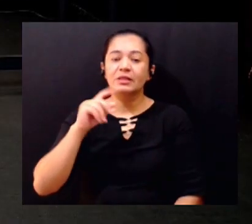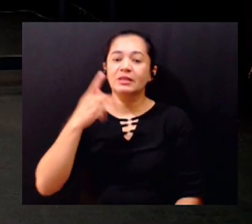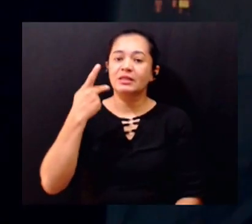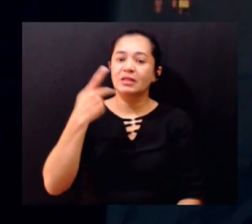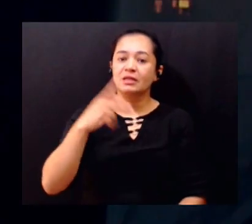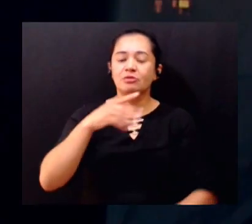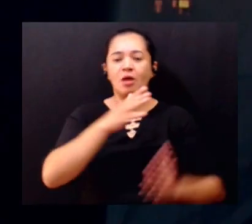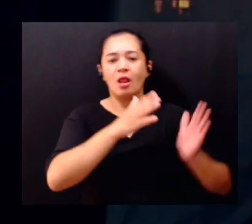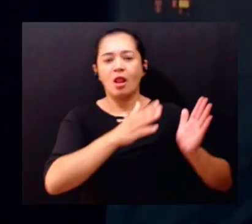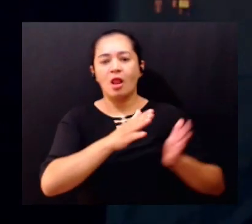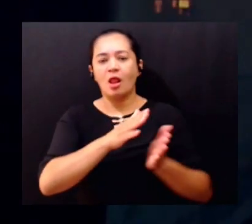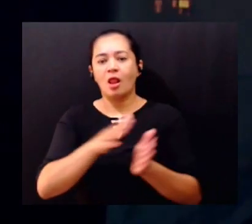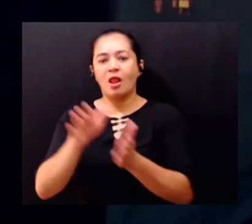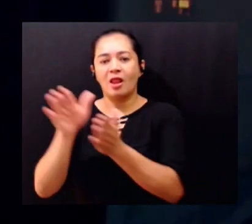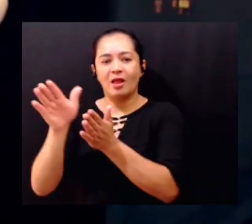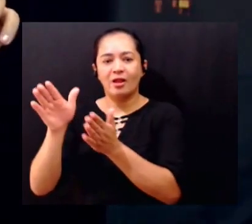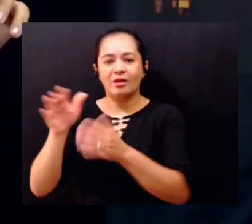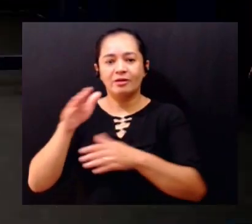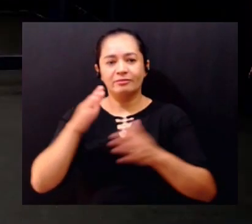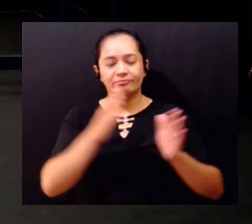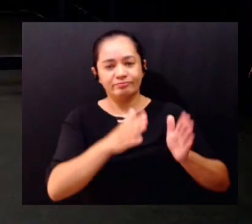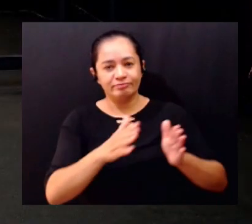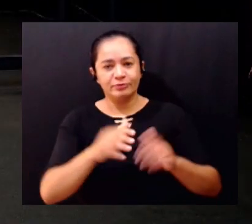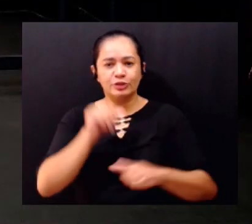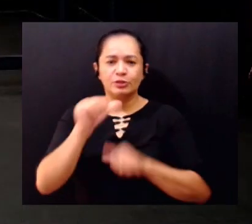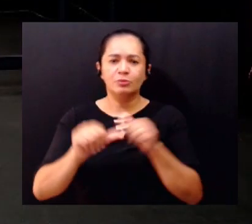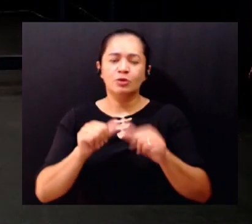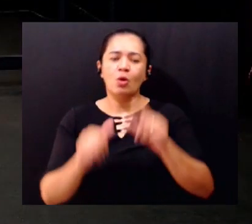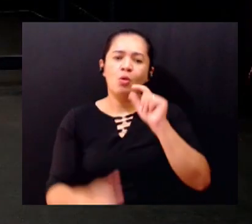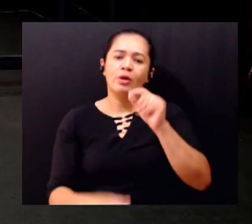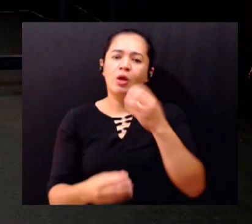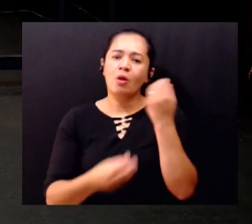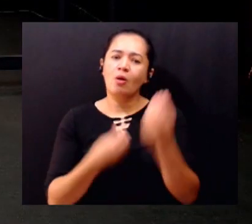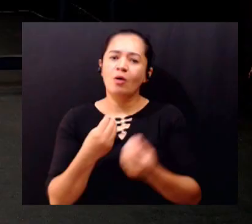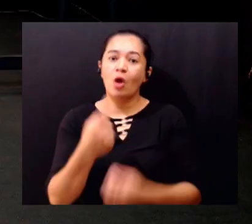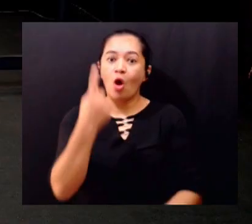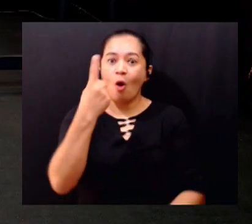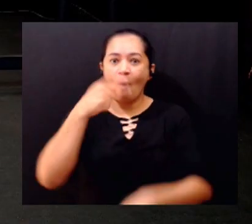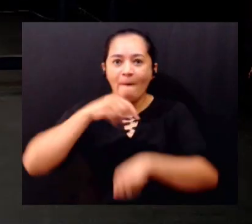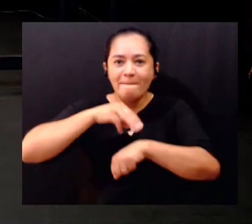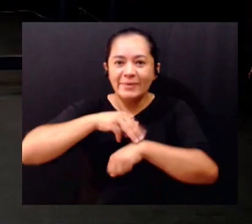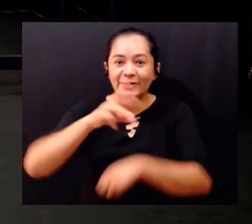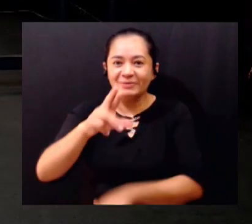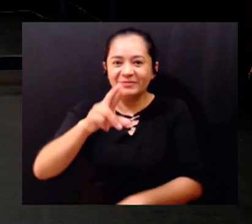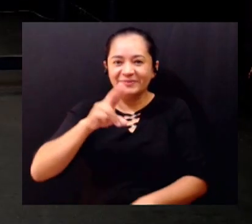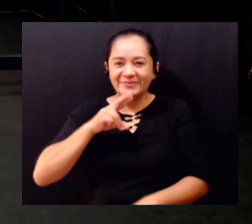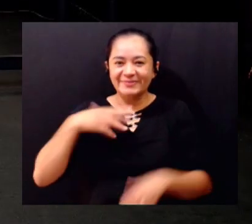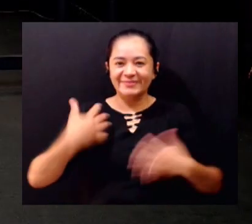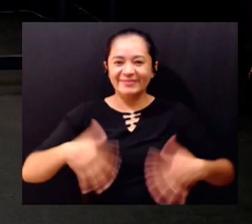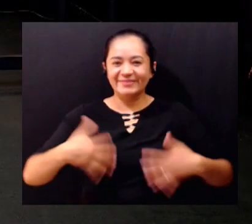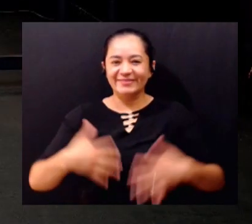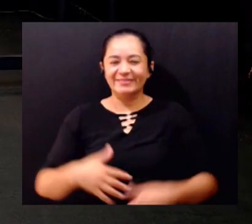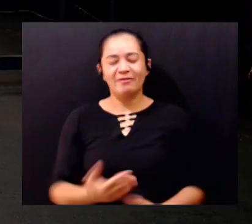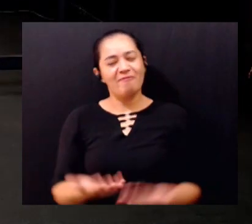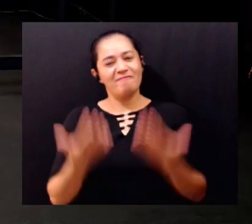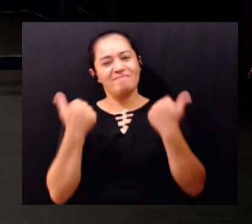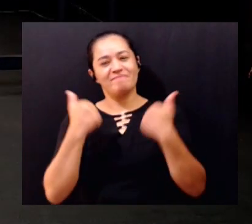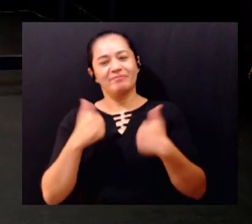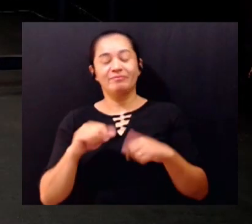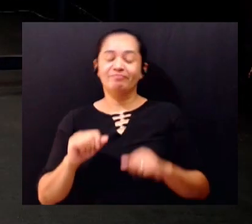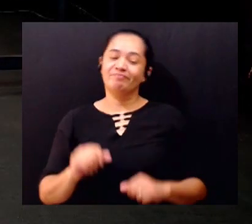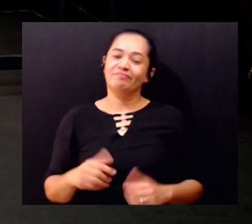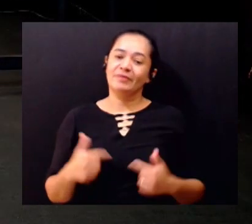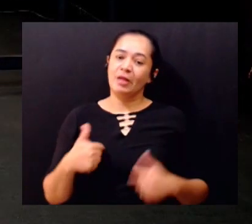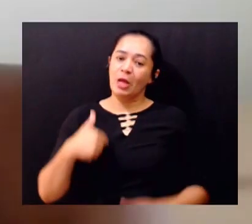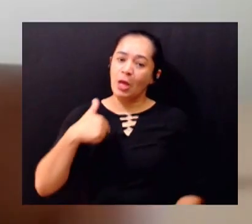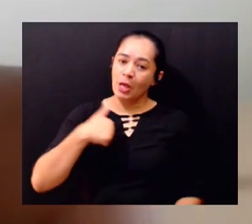HQs desde então? Bira, você tem 1 minuto para essa resposta. Vamos lá. Bom, eu trabalhei no Gibi dos